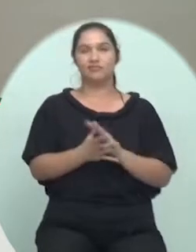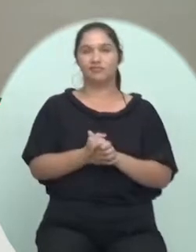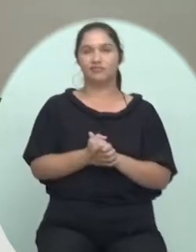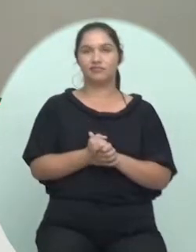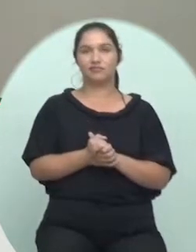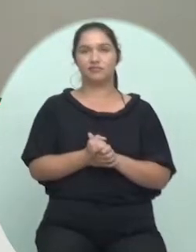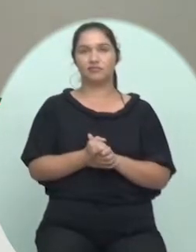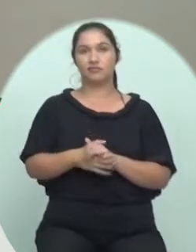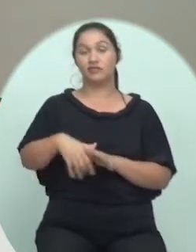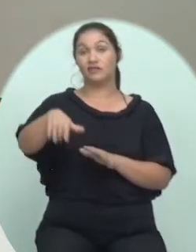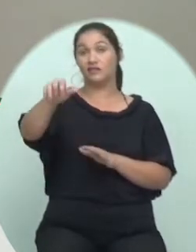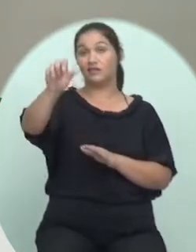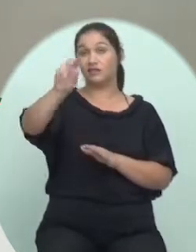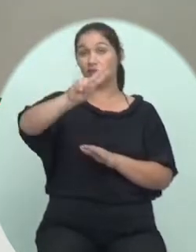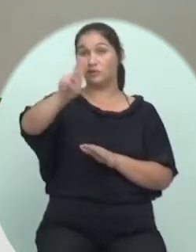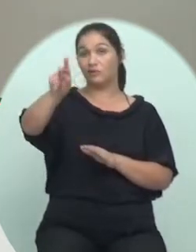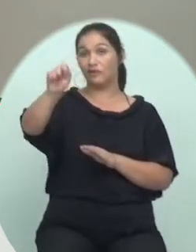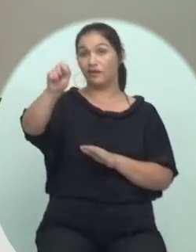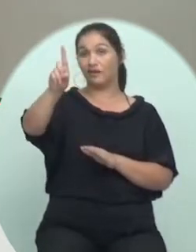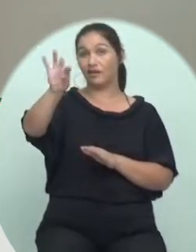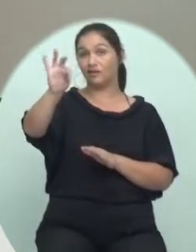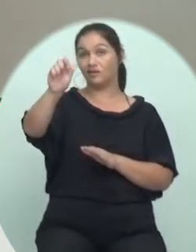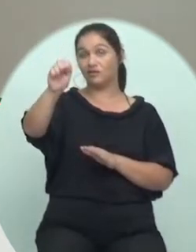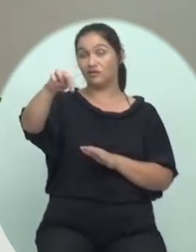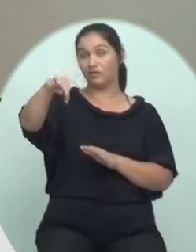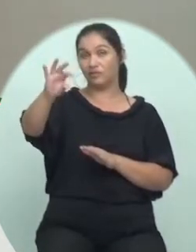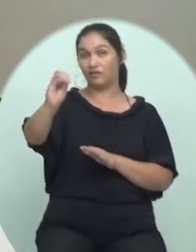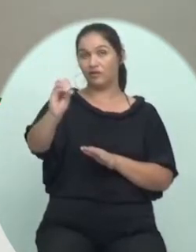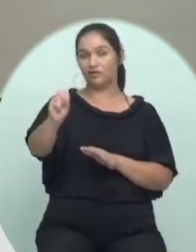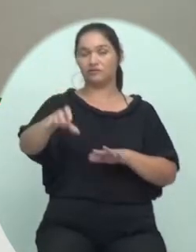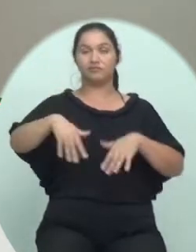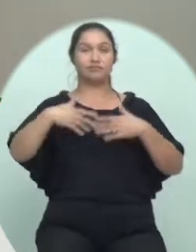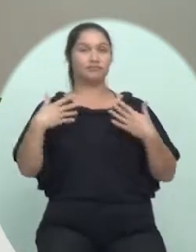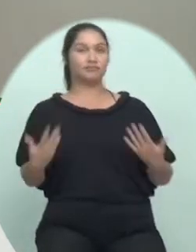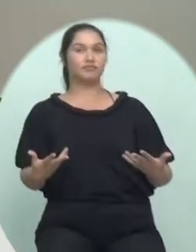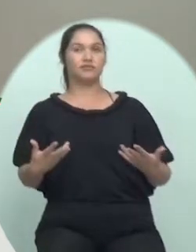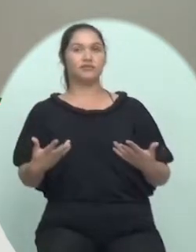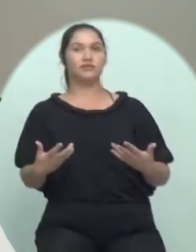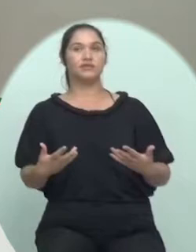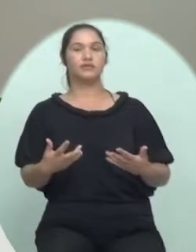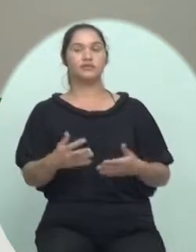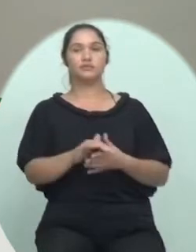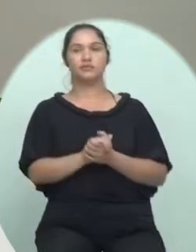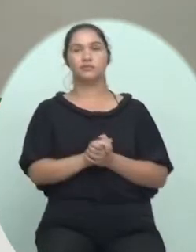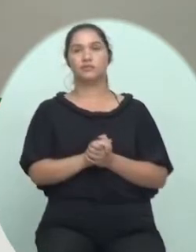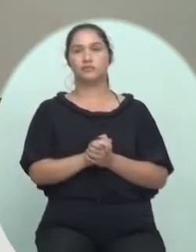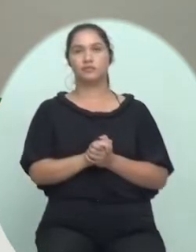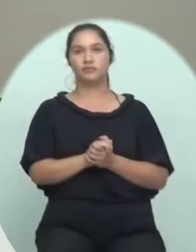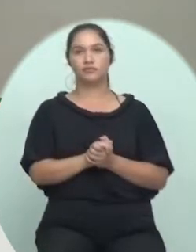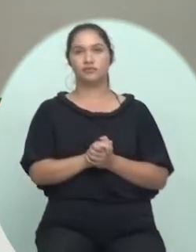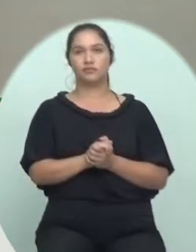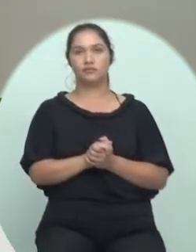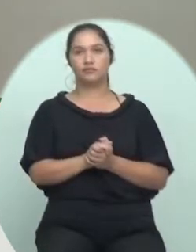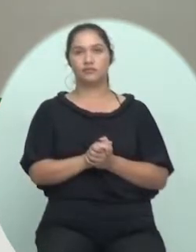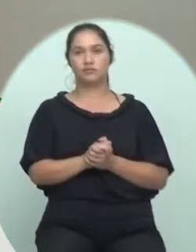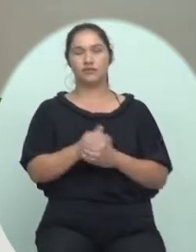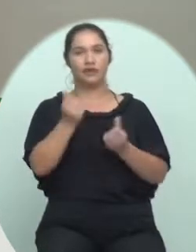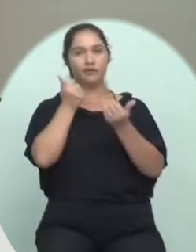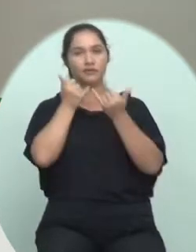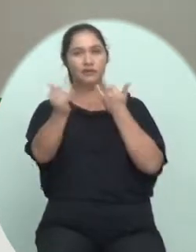dos aditamentos. Então, praticamente, isso é uma semelhança que existe.